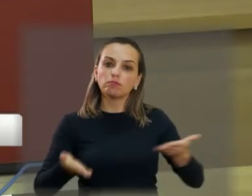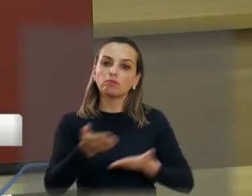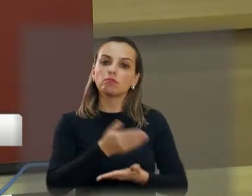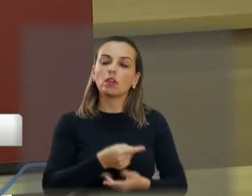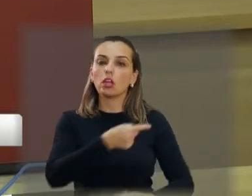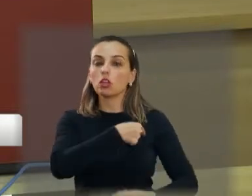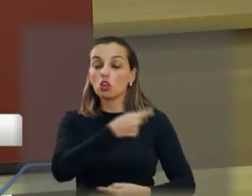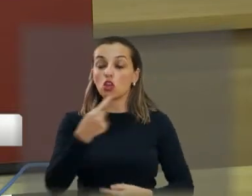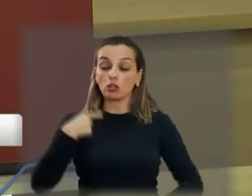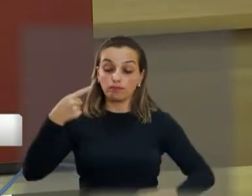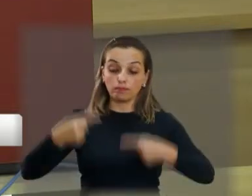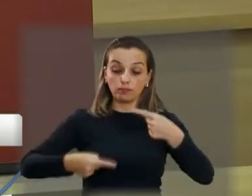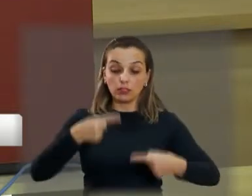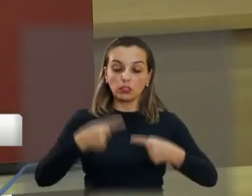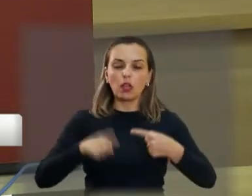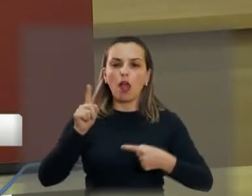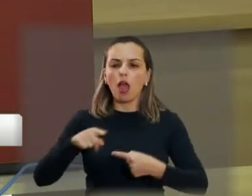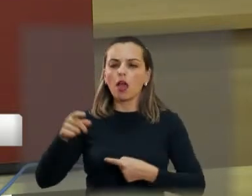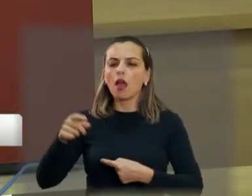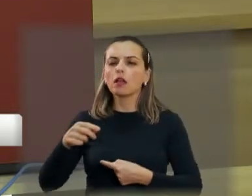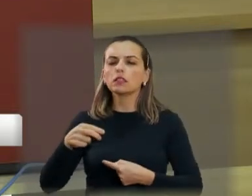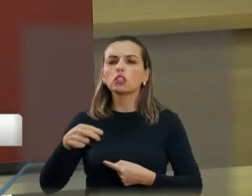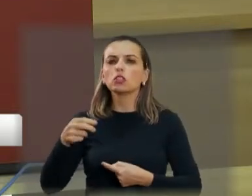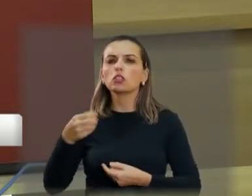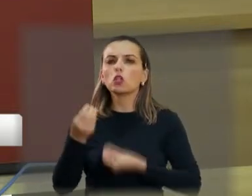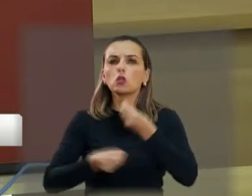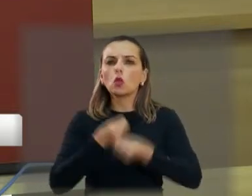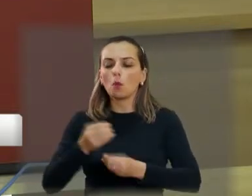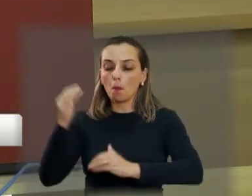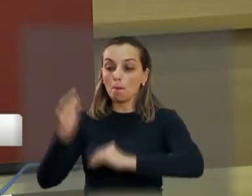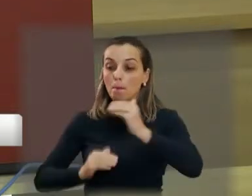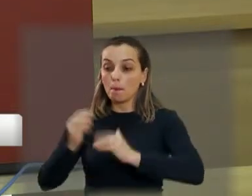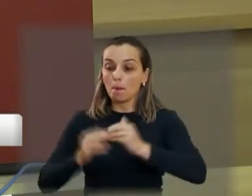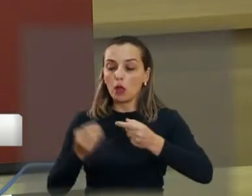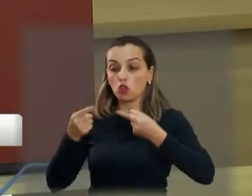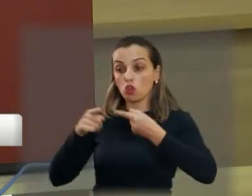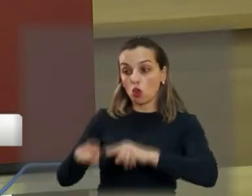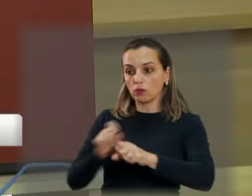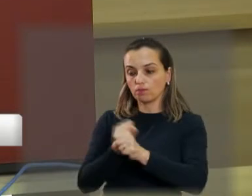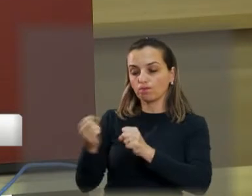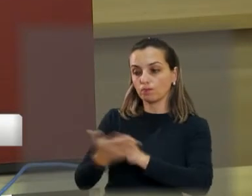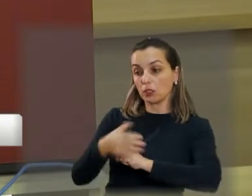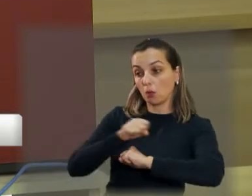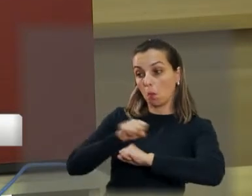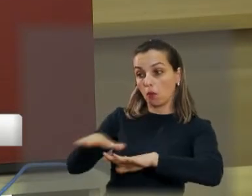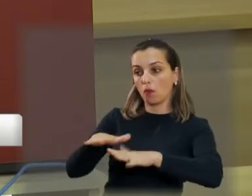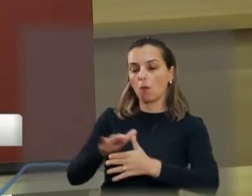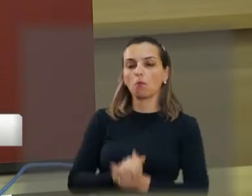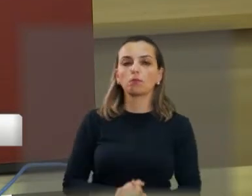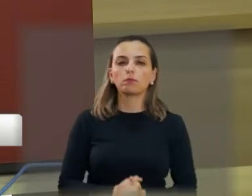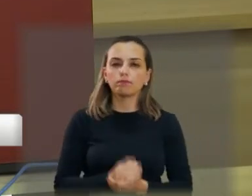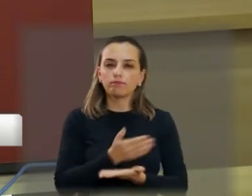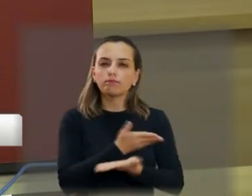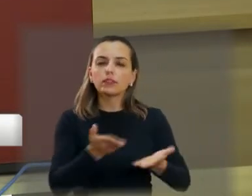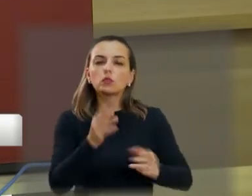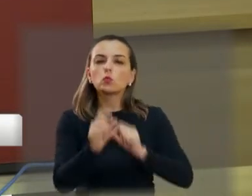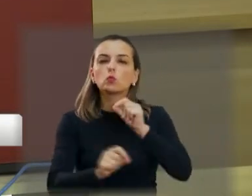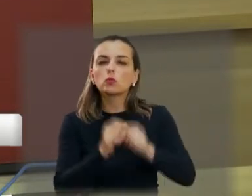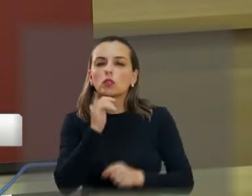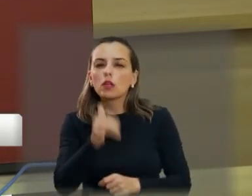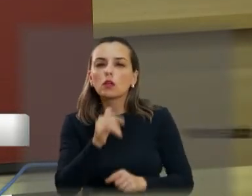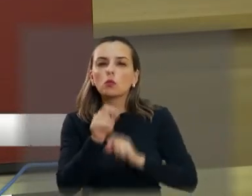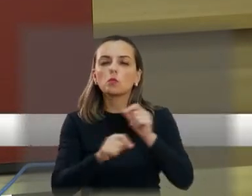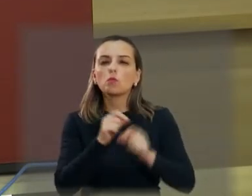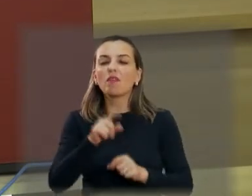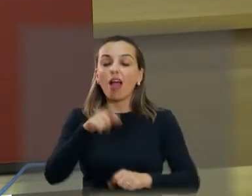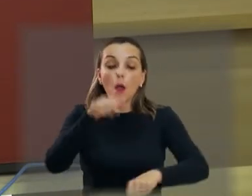possamos discutir qual é o papel de cada um de nós no combate a esta pandemia. Quero dizer a vocês que este é um